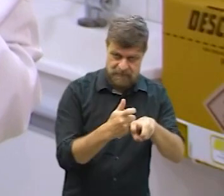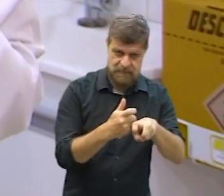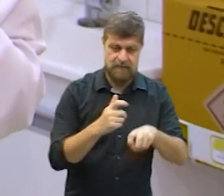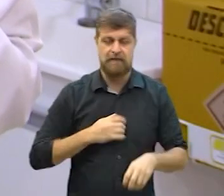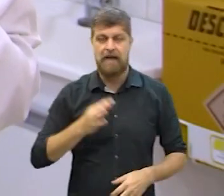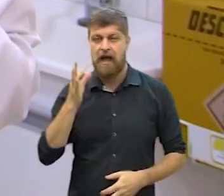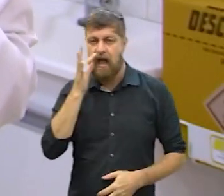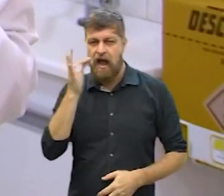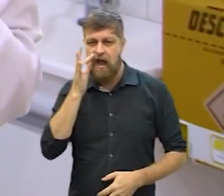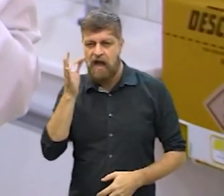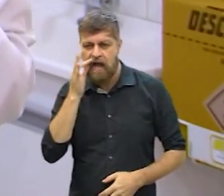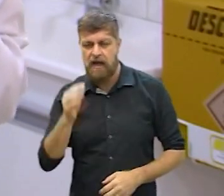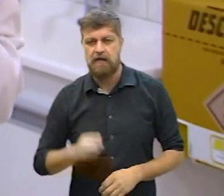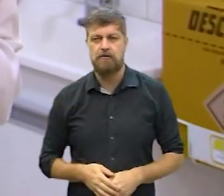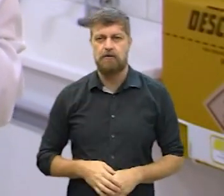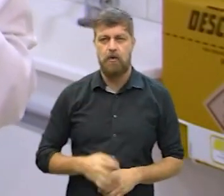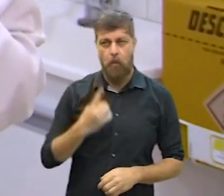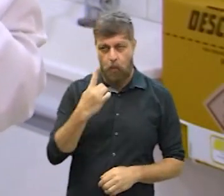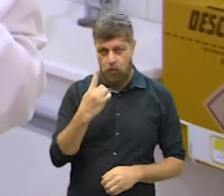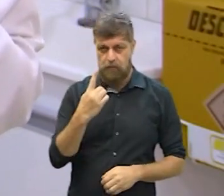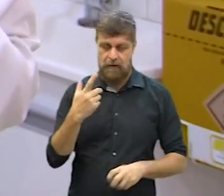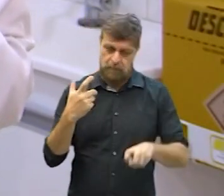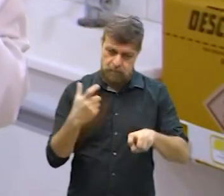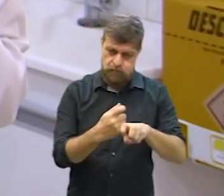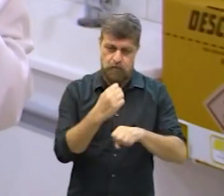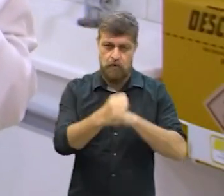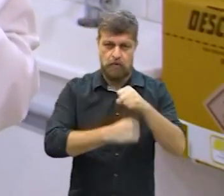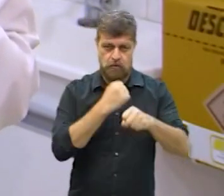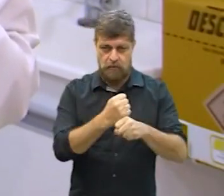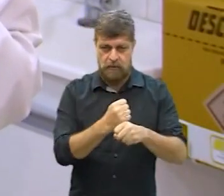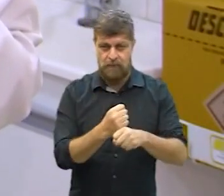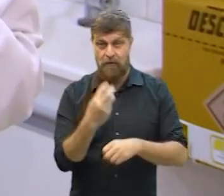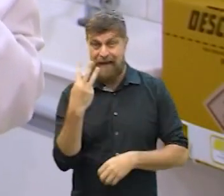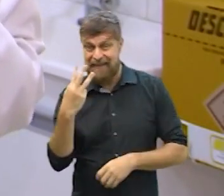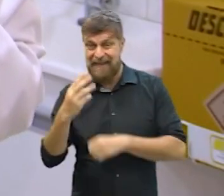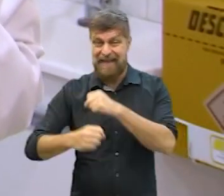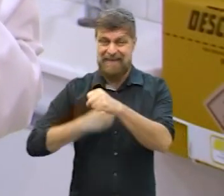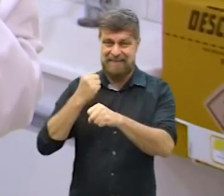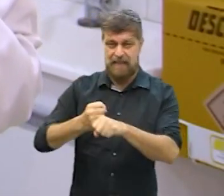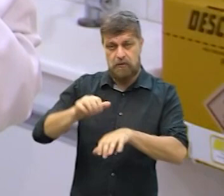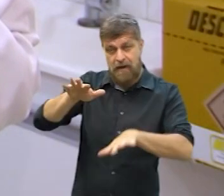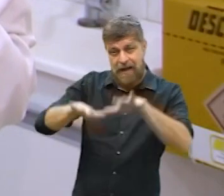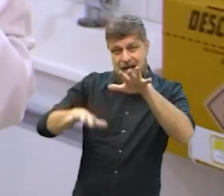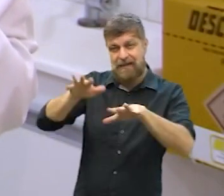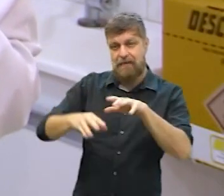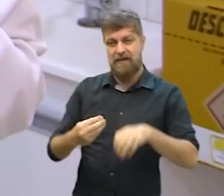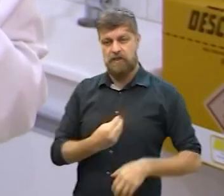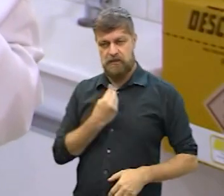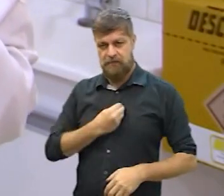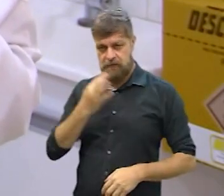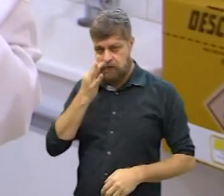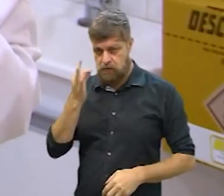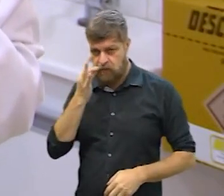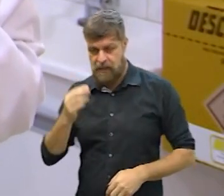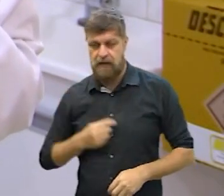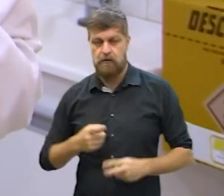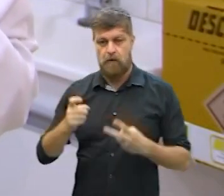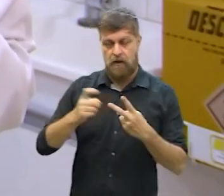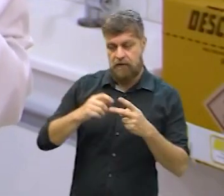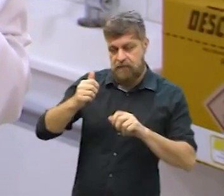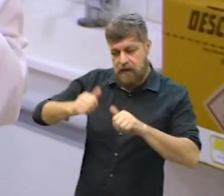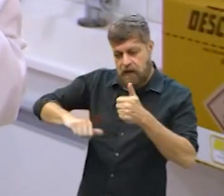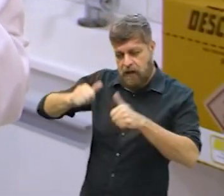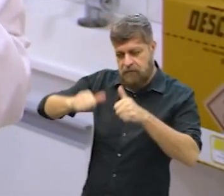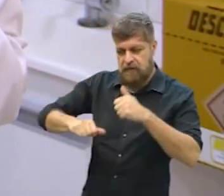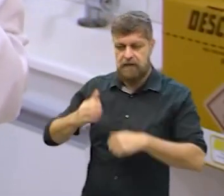esse protocolo vacinal. De gatos, a vacinação vai ser aí anual ou a cada 3 anos, depende do estilo de vida do animal.